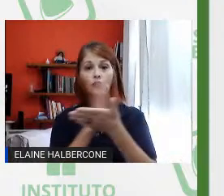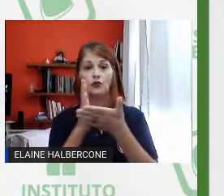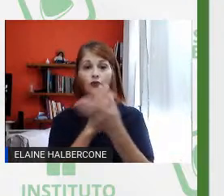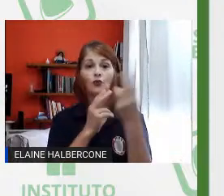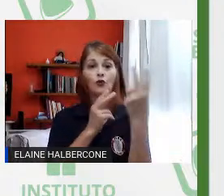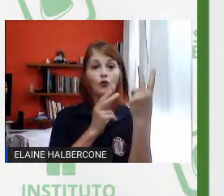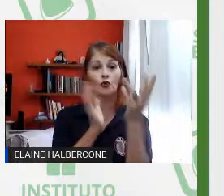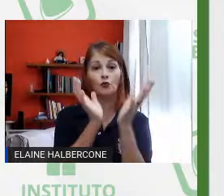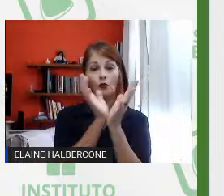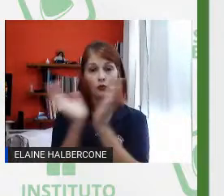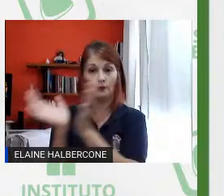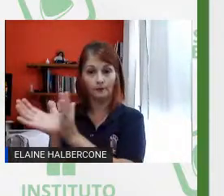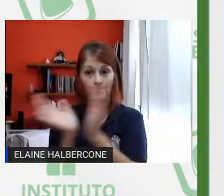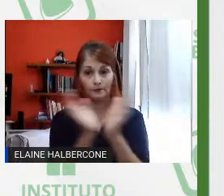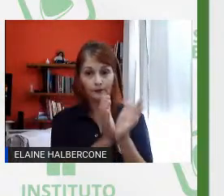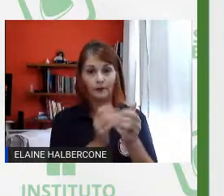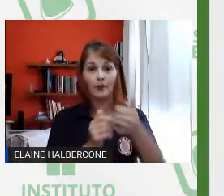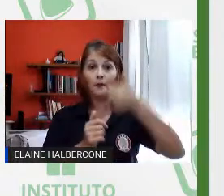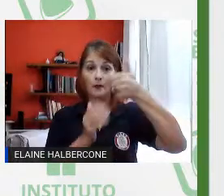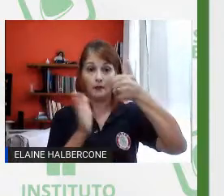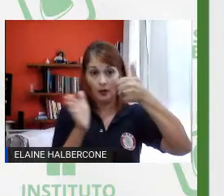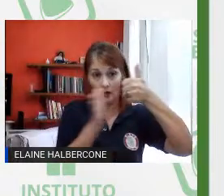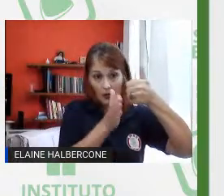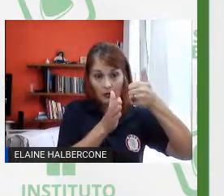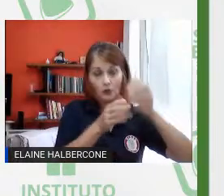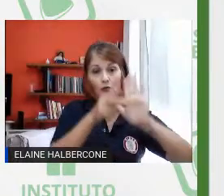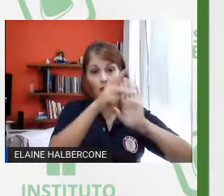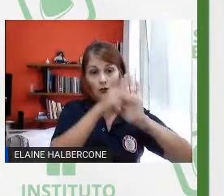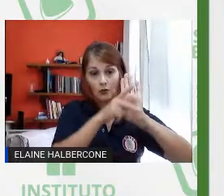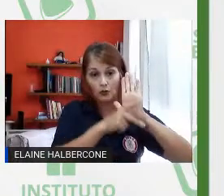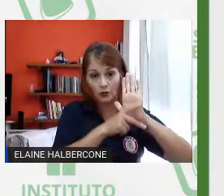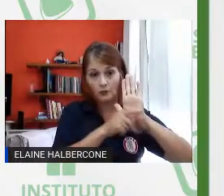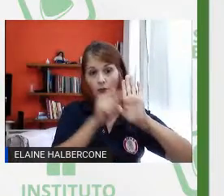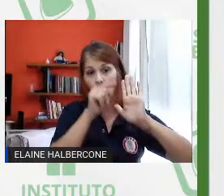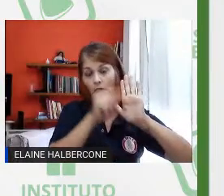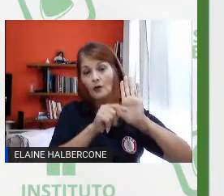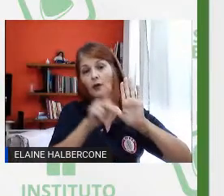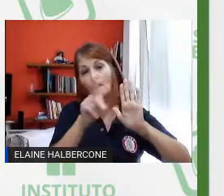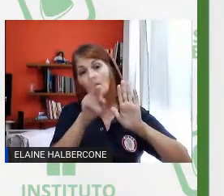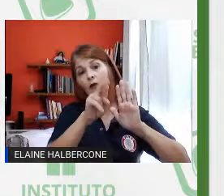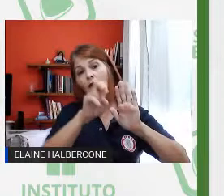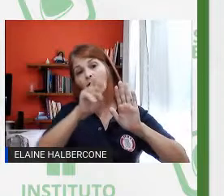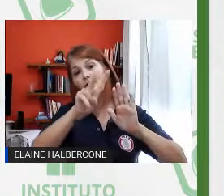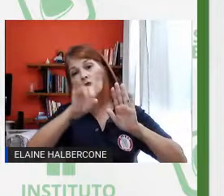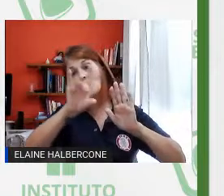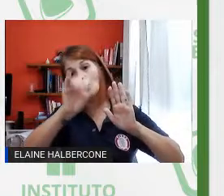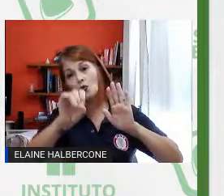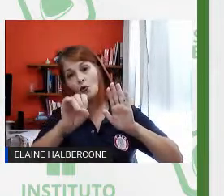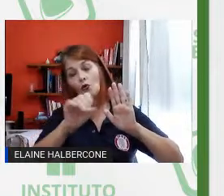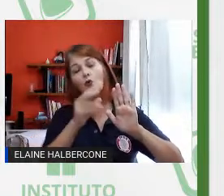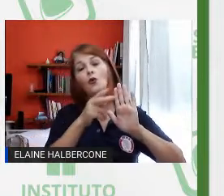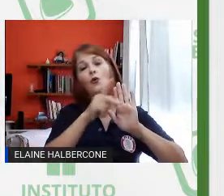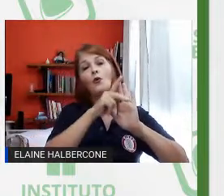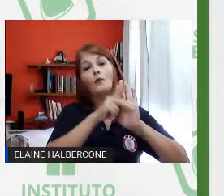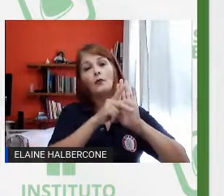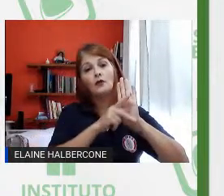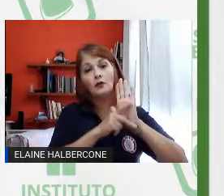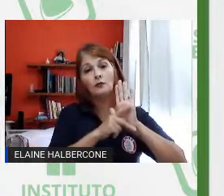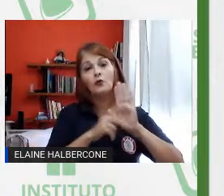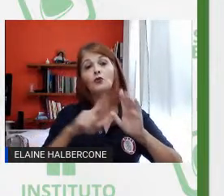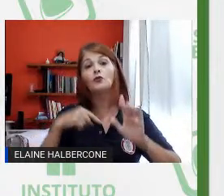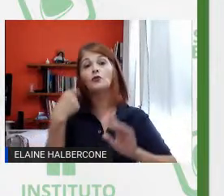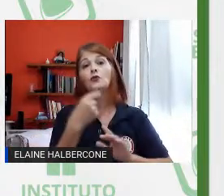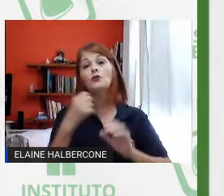formas. Tá? A primeira parte do planejamento foi um planejamento prévio, ou seja, foi um planejamento onde nós